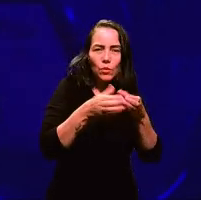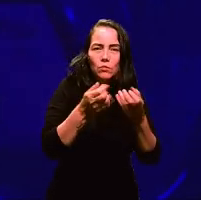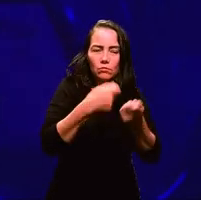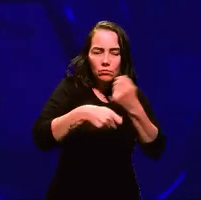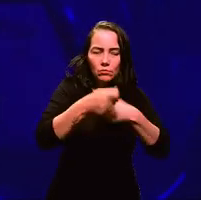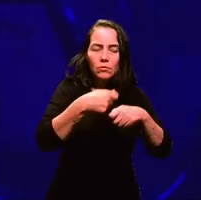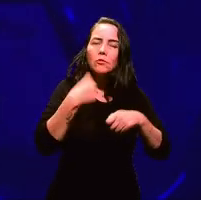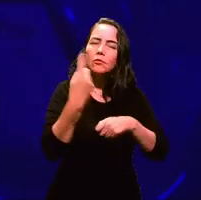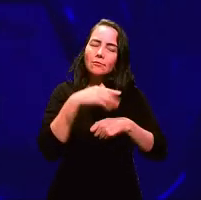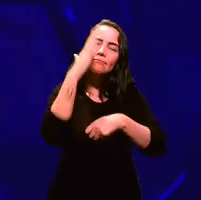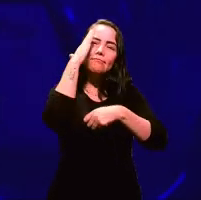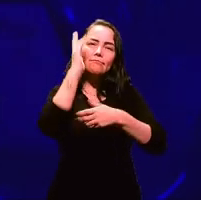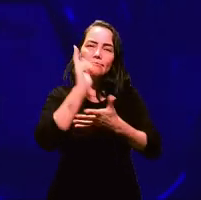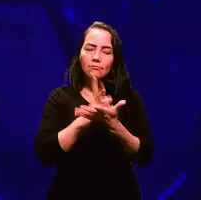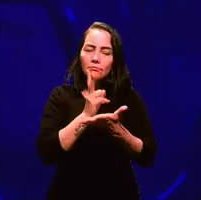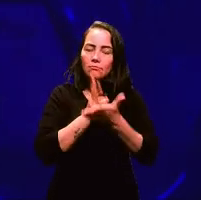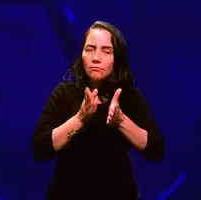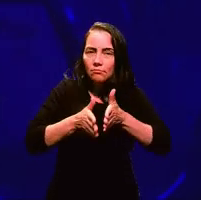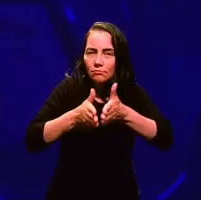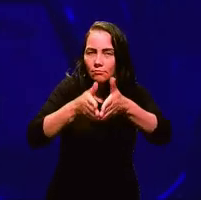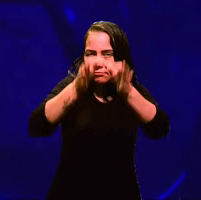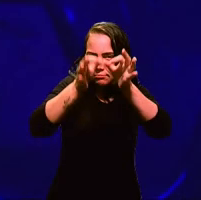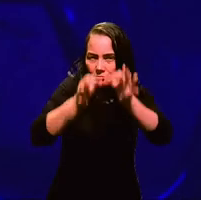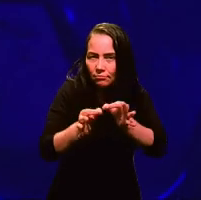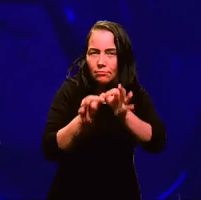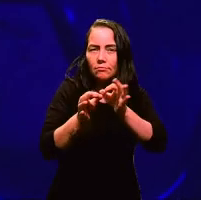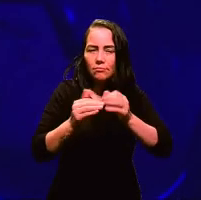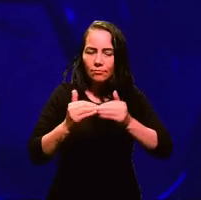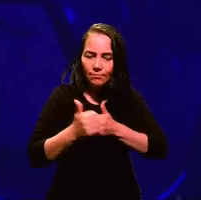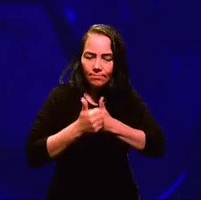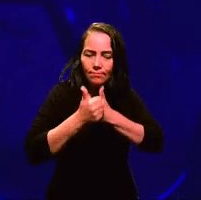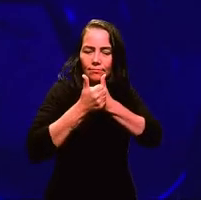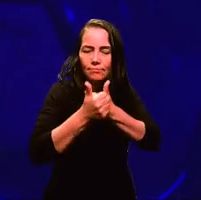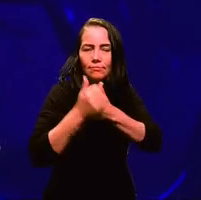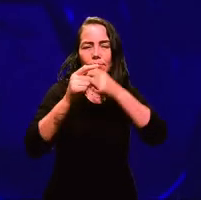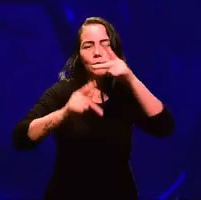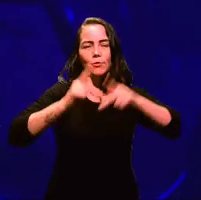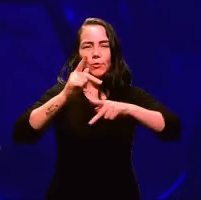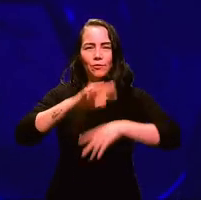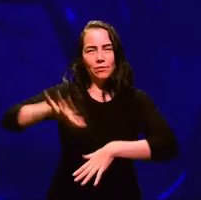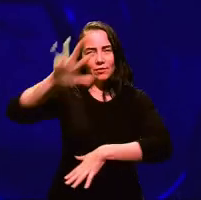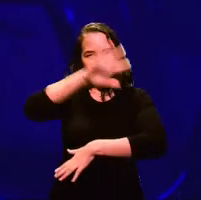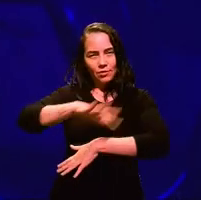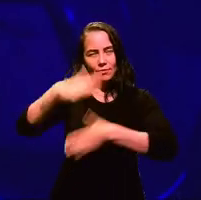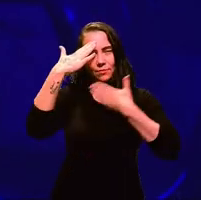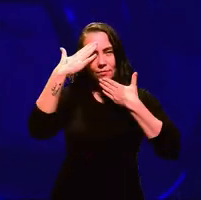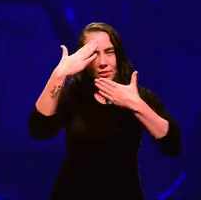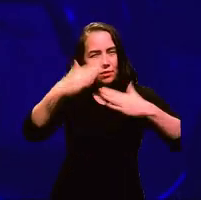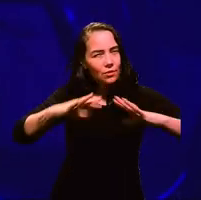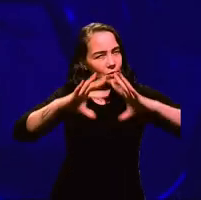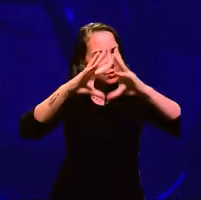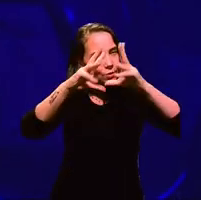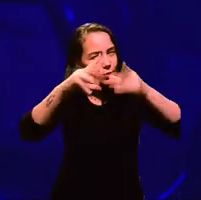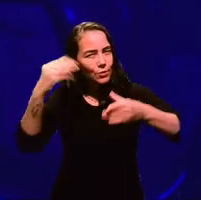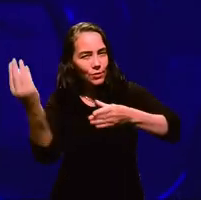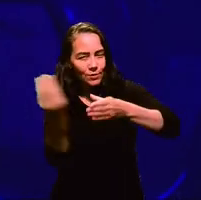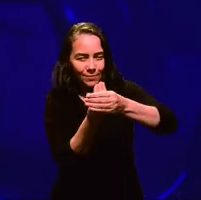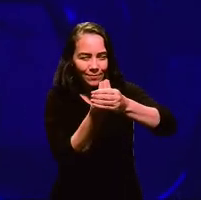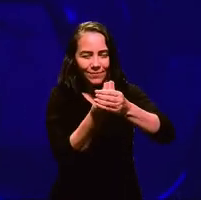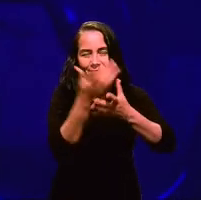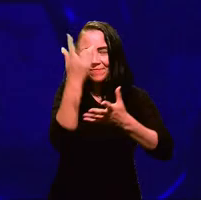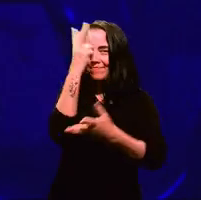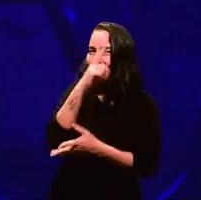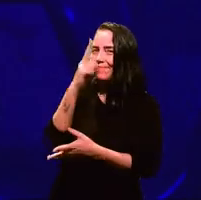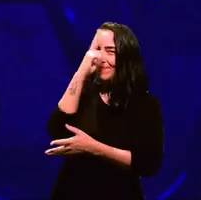caminho certo, acompanhando a pujança de nossa região. Obrigado a todos que fazem parte desta